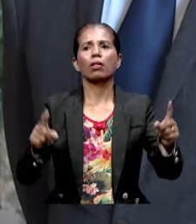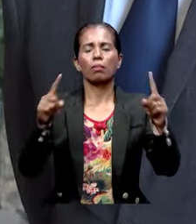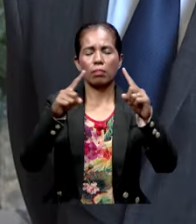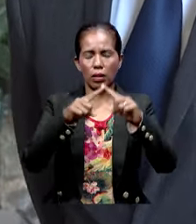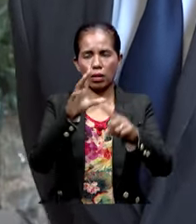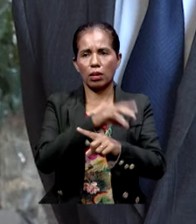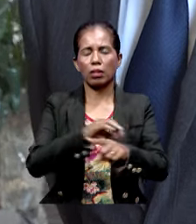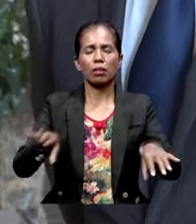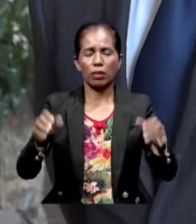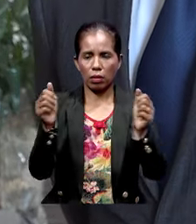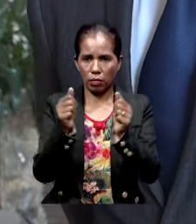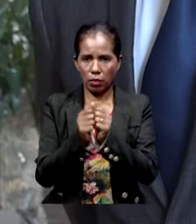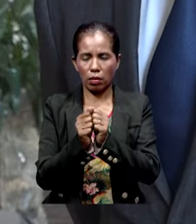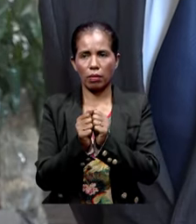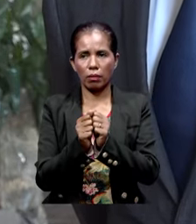tá,